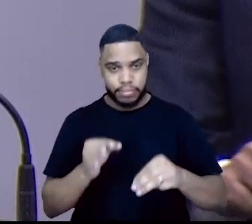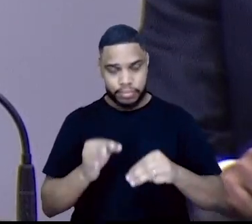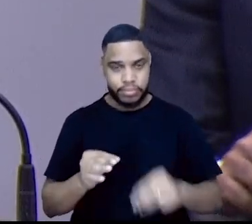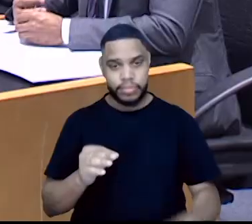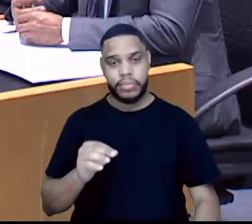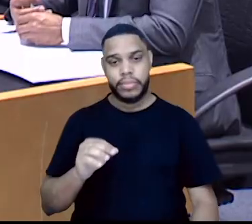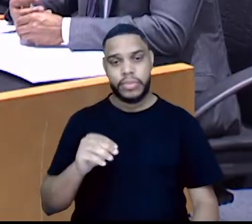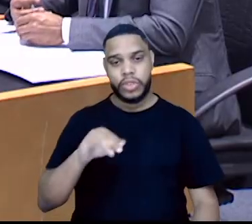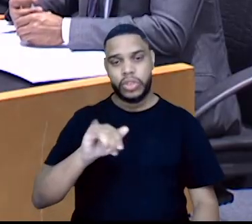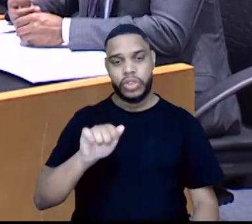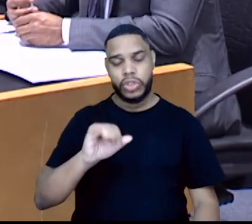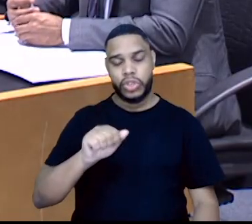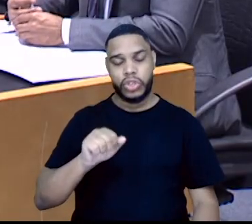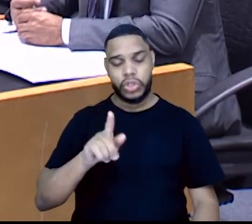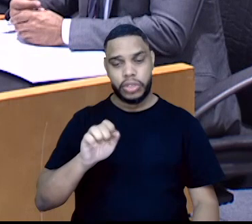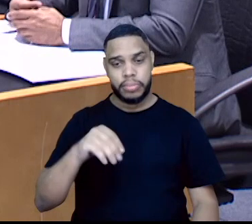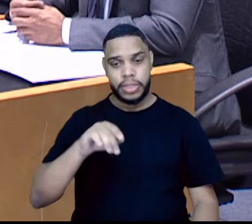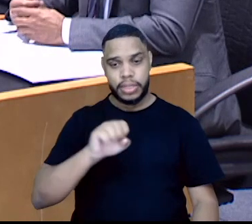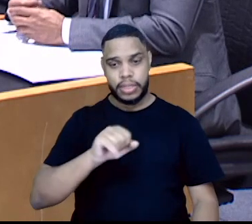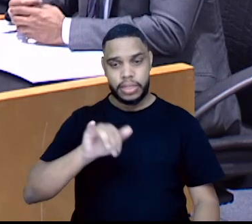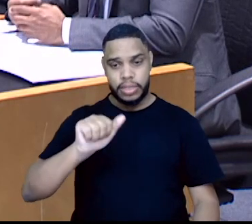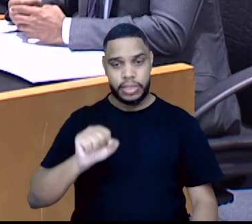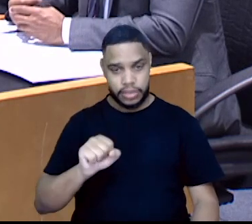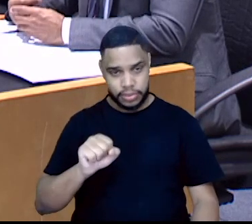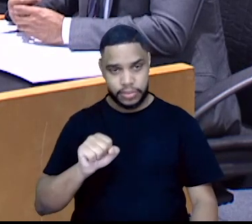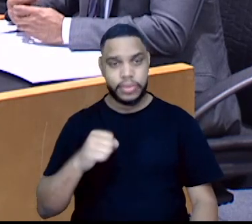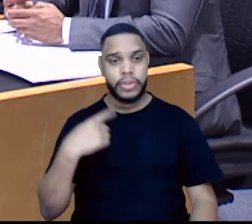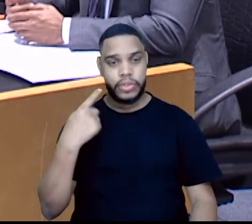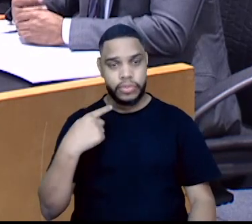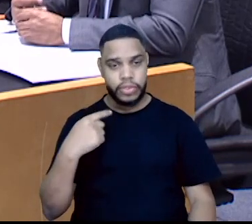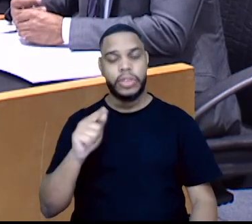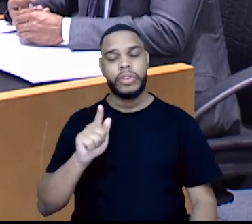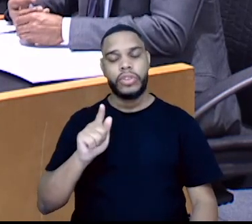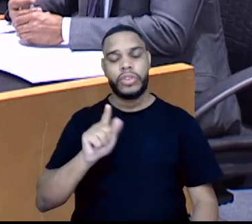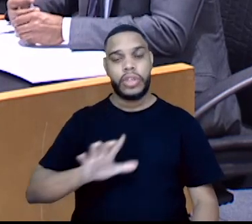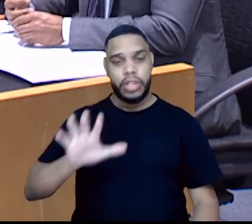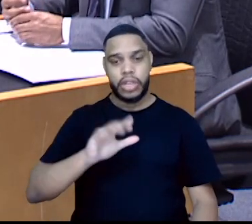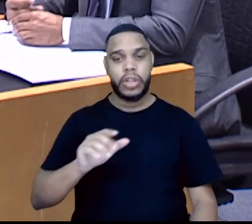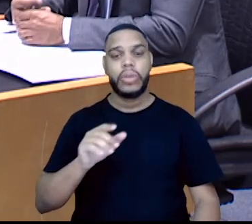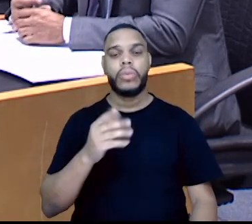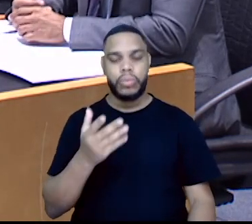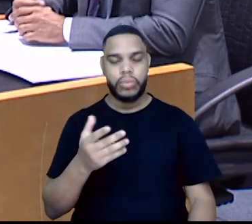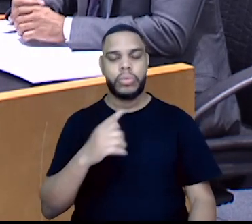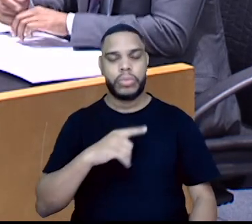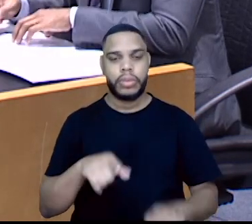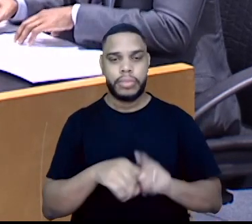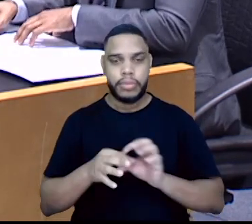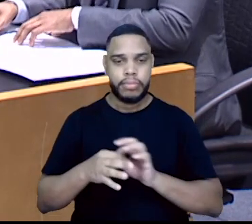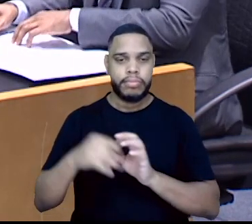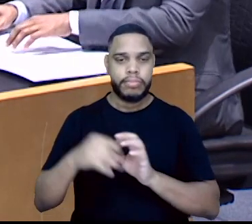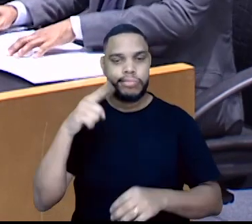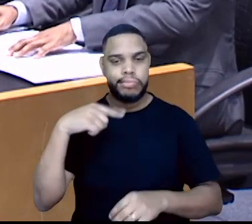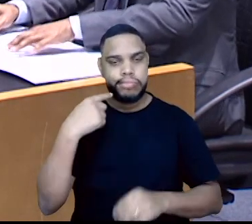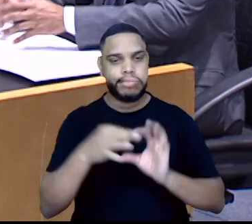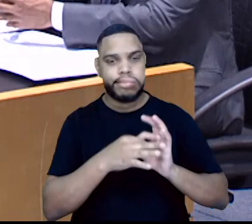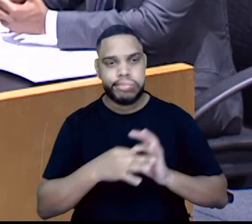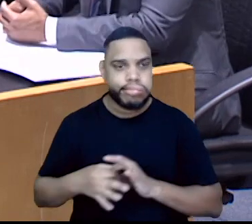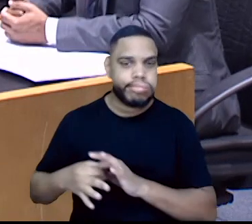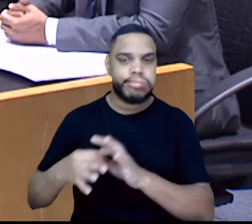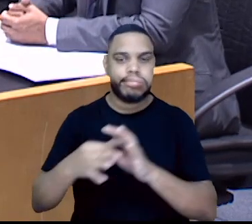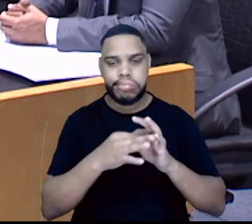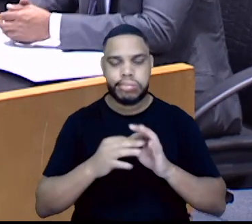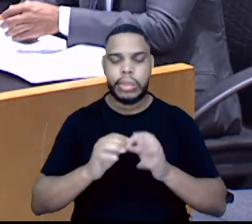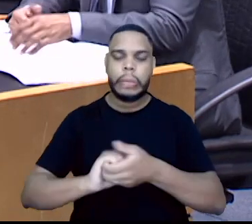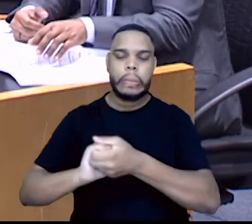Messias, advogado-geral da União, e, na pessoa de Sua Excelência, cumprimento os integrantes da advocacia pública e também os